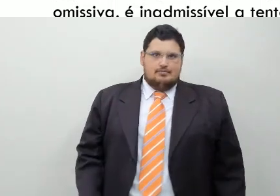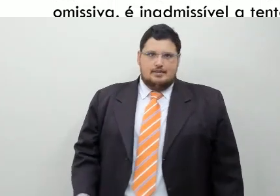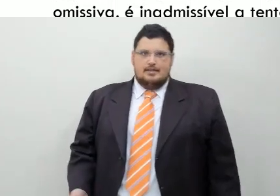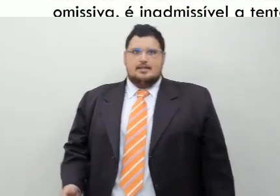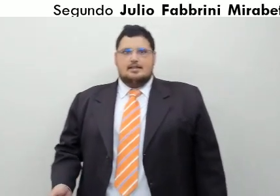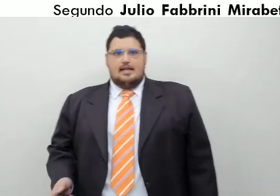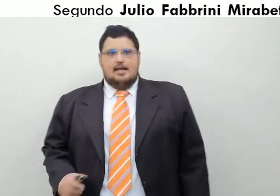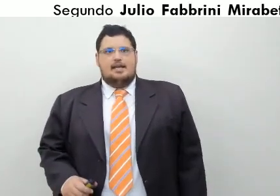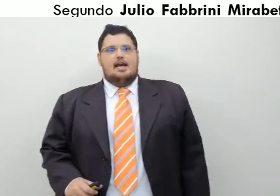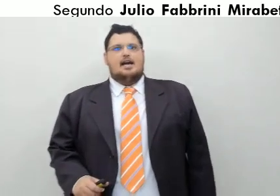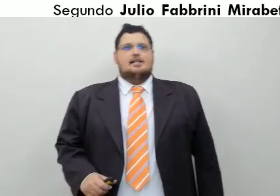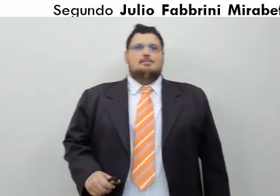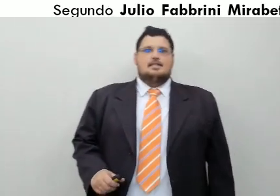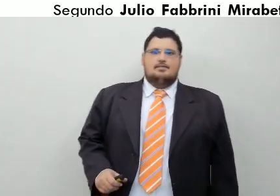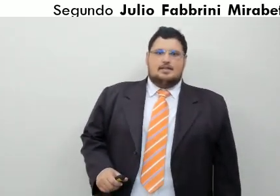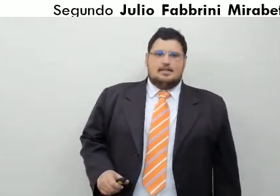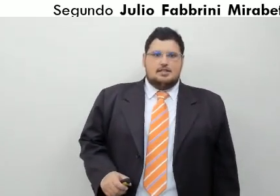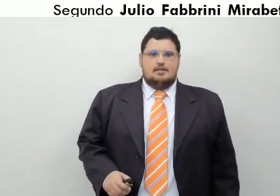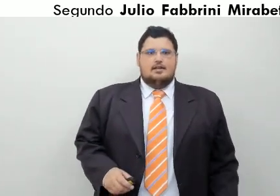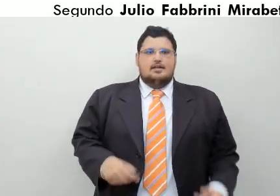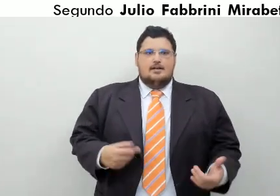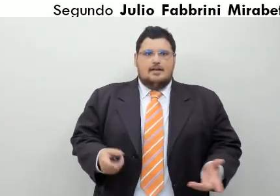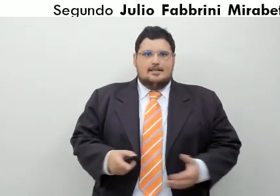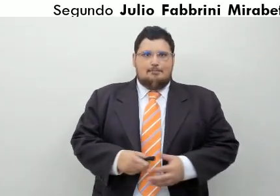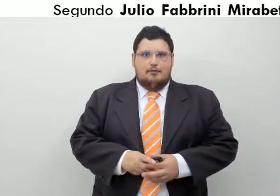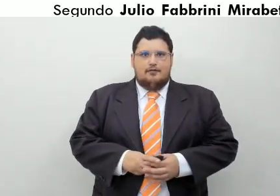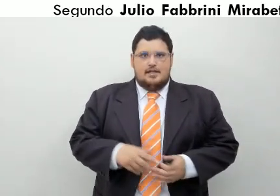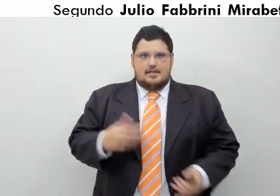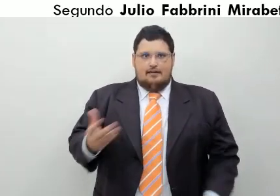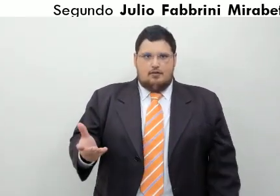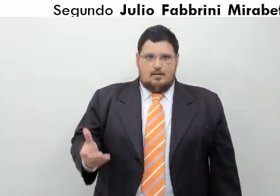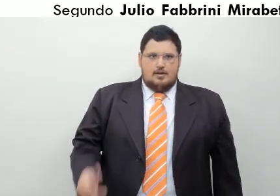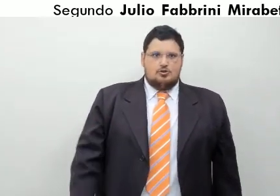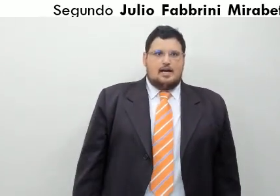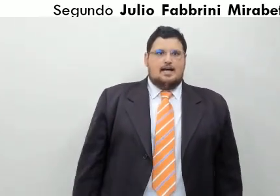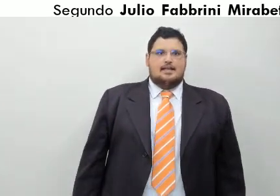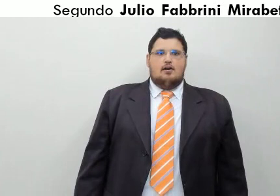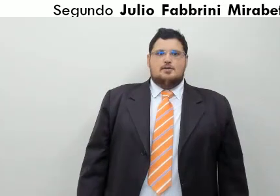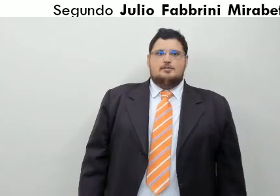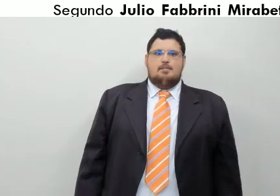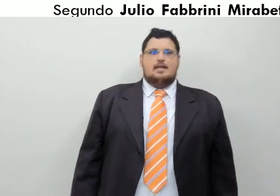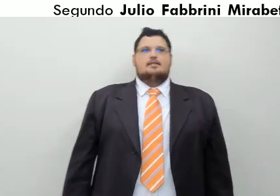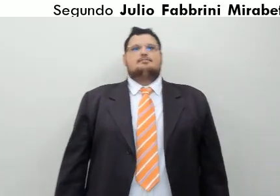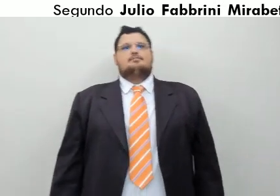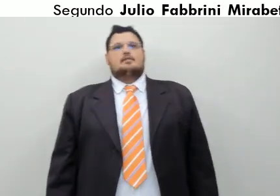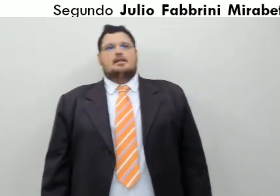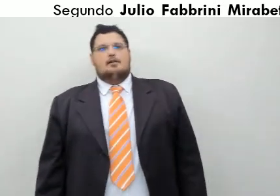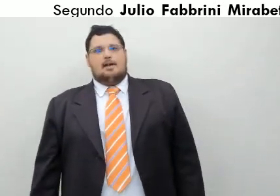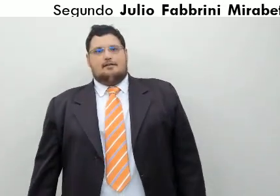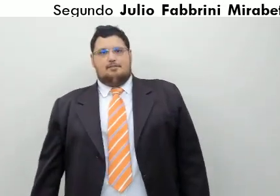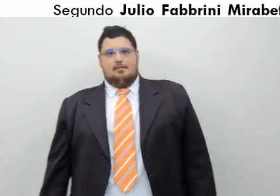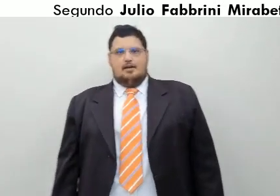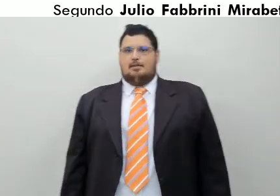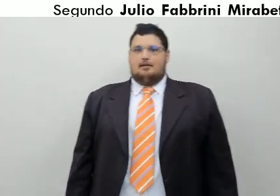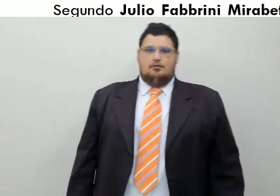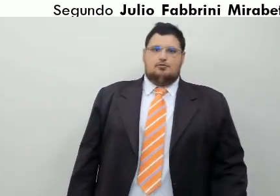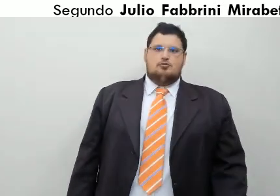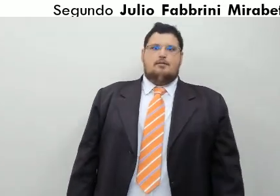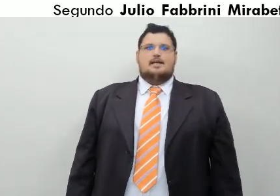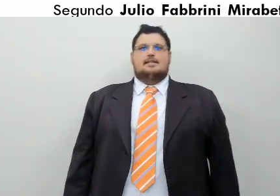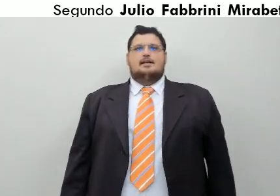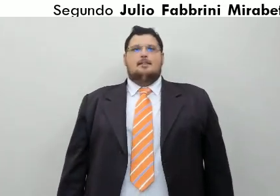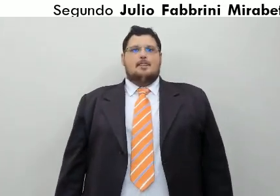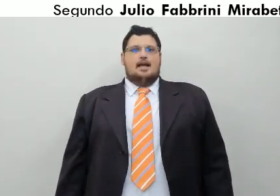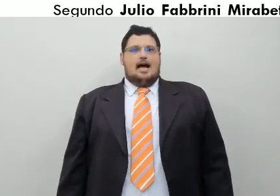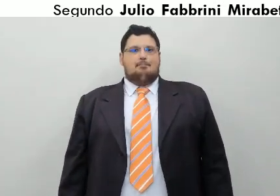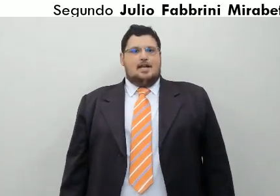ação, daí é admissível a tentativa. E daí, por fim, a gente tem a forma majorada, que é o aumento de pena. Né, o parágrafo primeiro, o parágrafo único, desculpa,